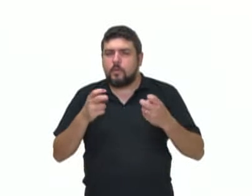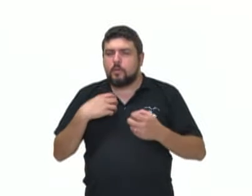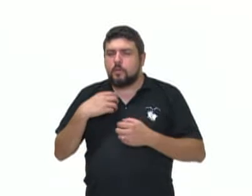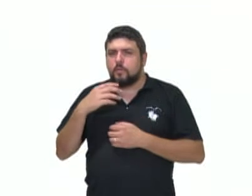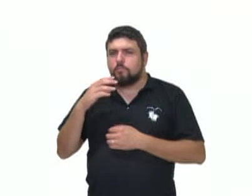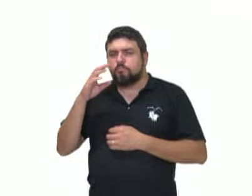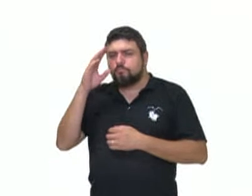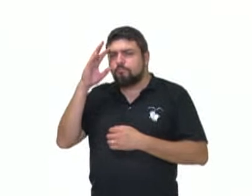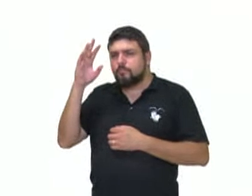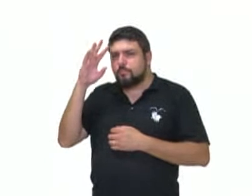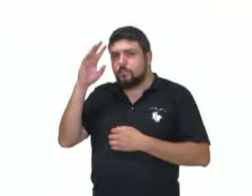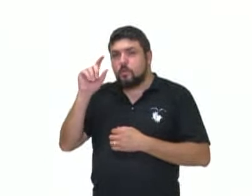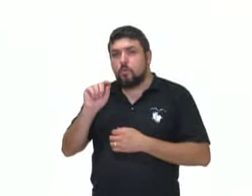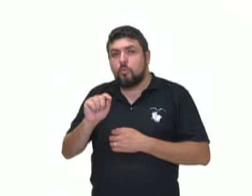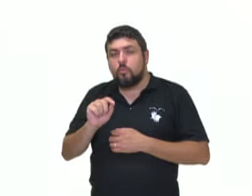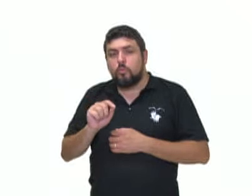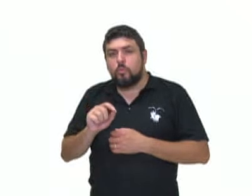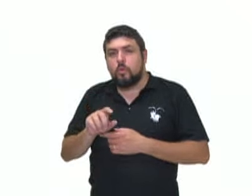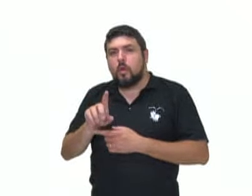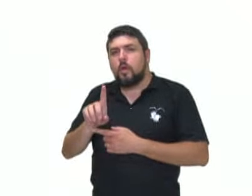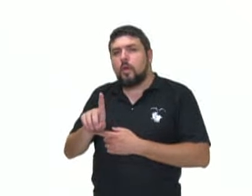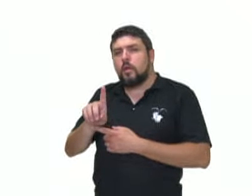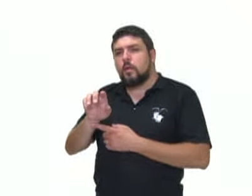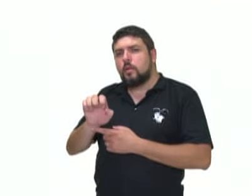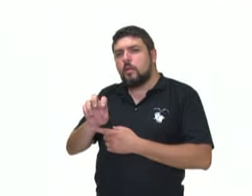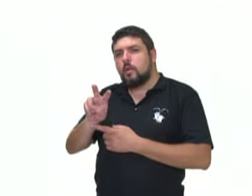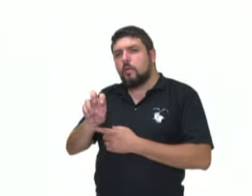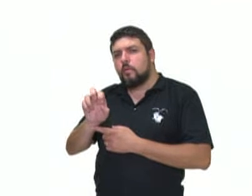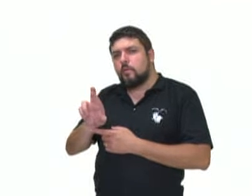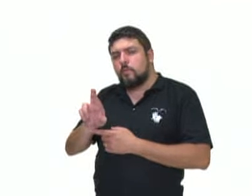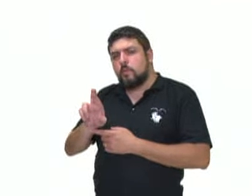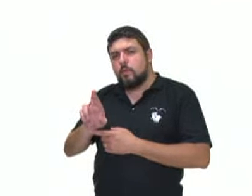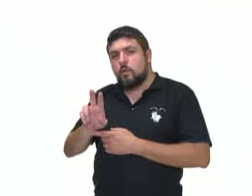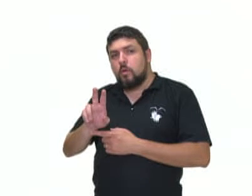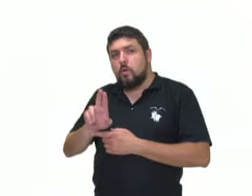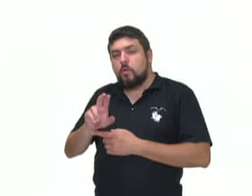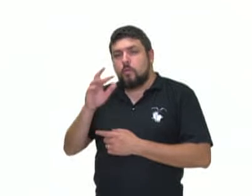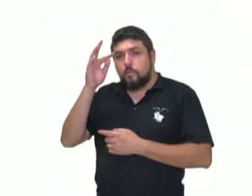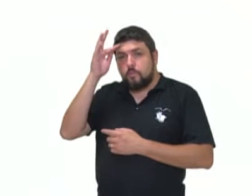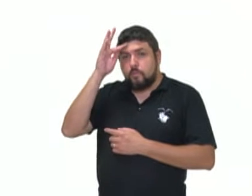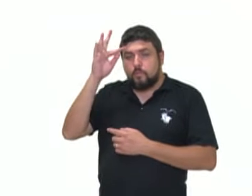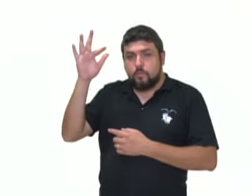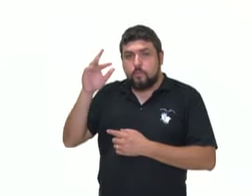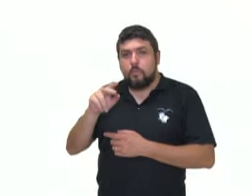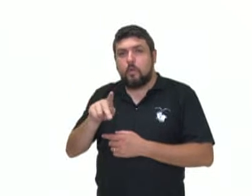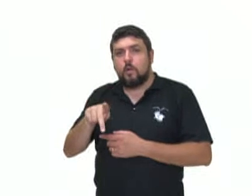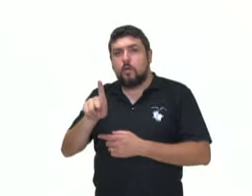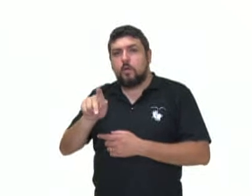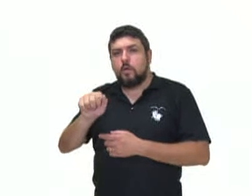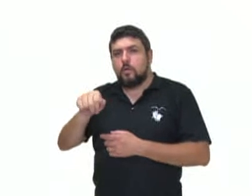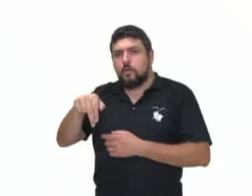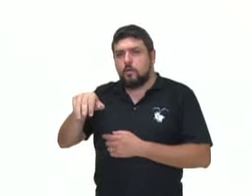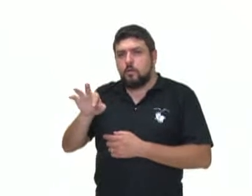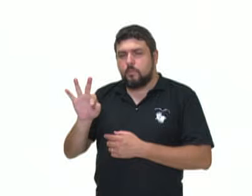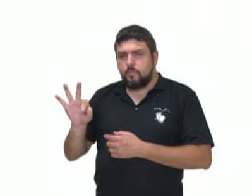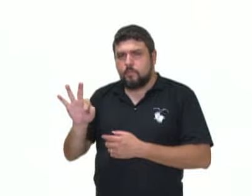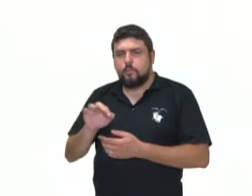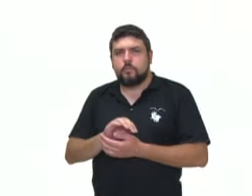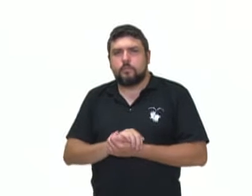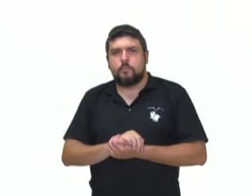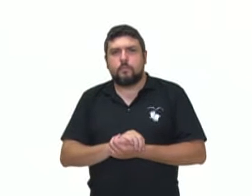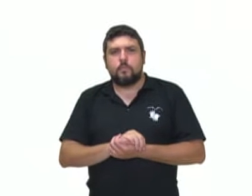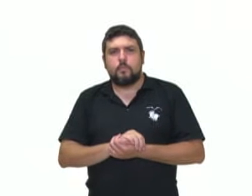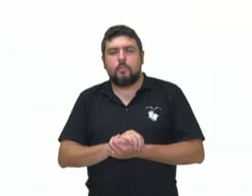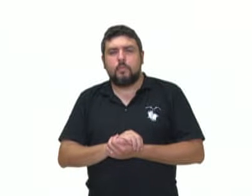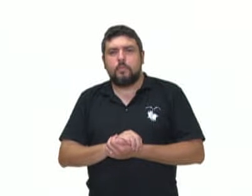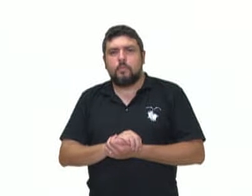noção de dever de um filósofo chamado Immanuel Kant. Kant era um filósofo alemão